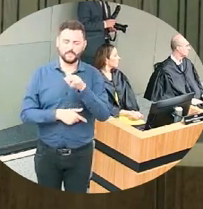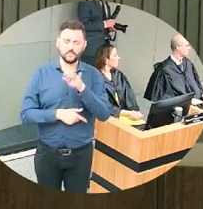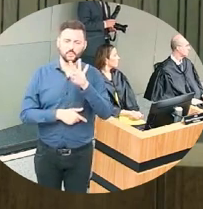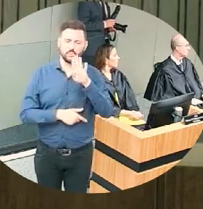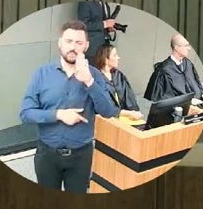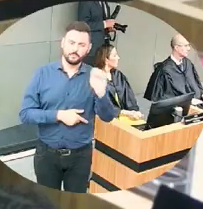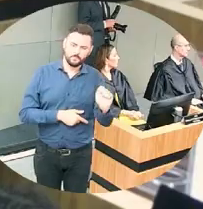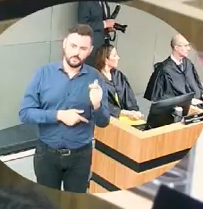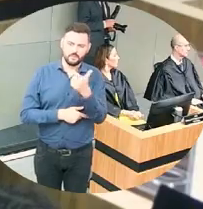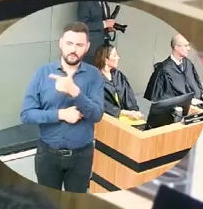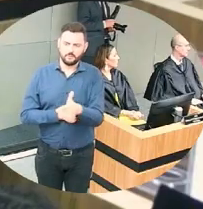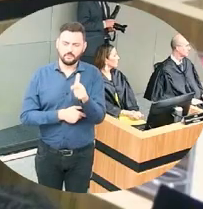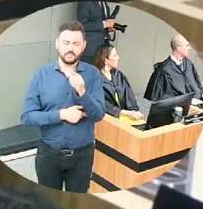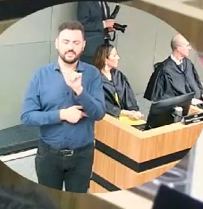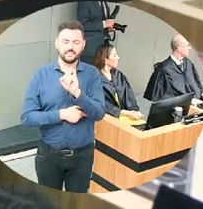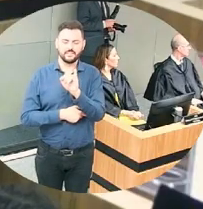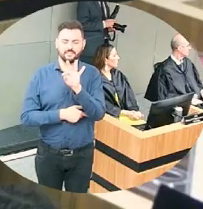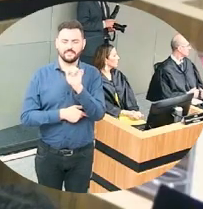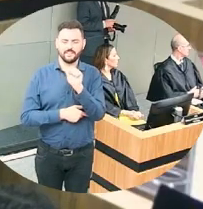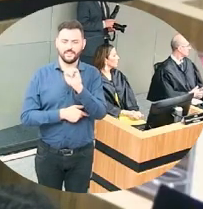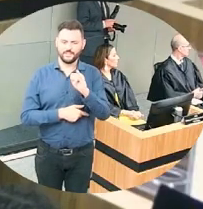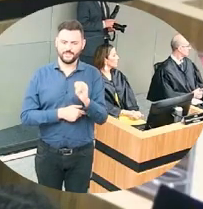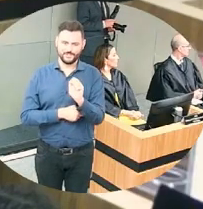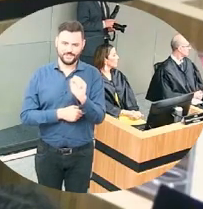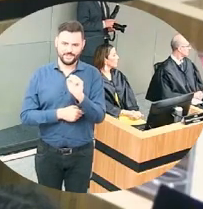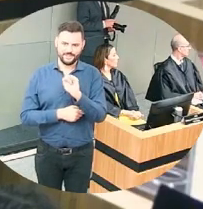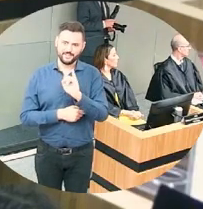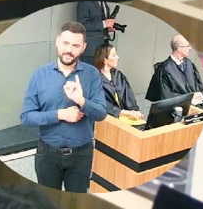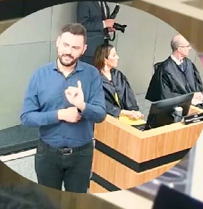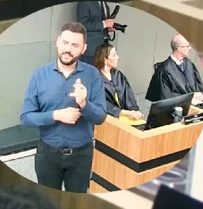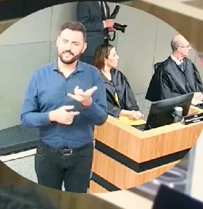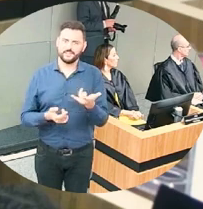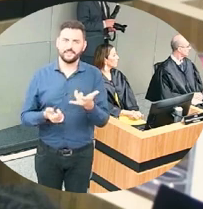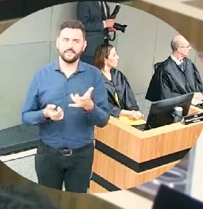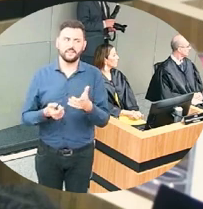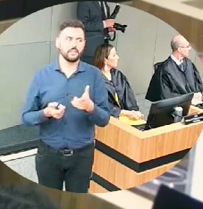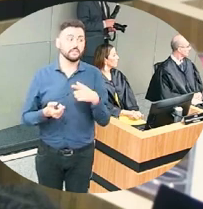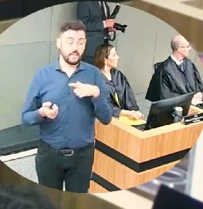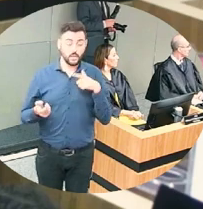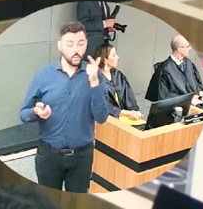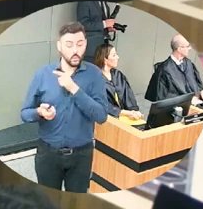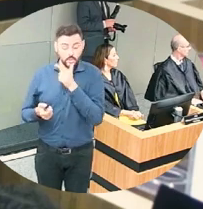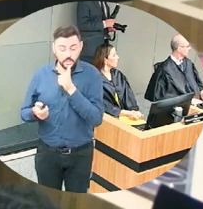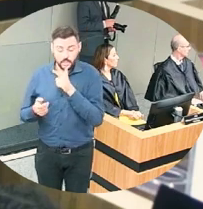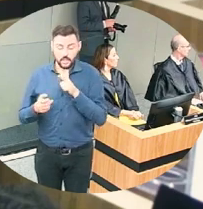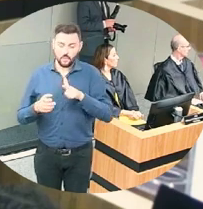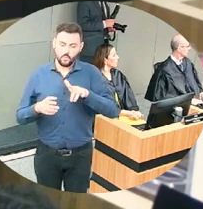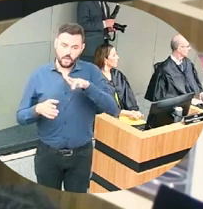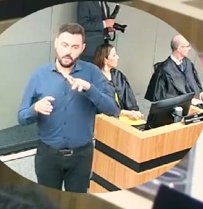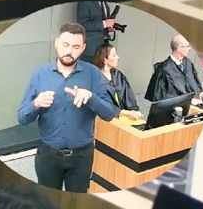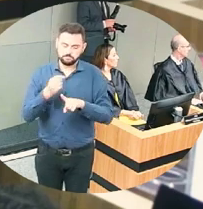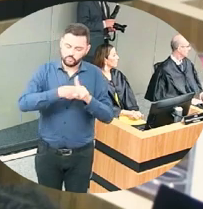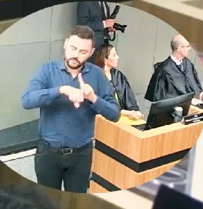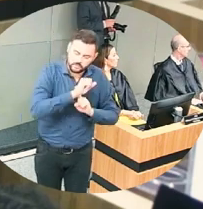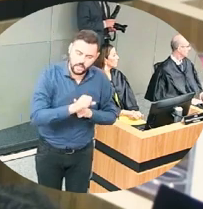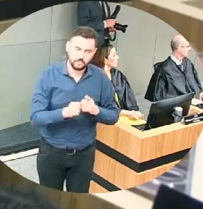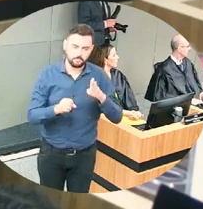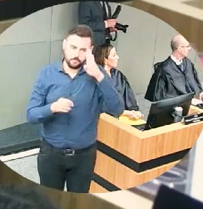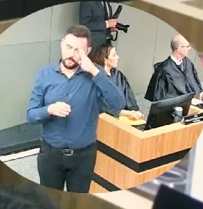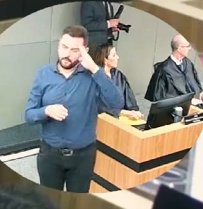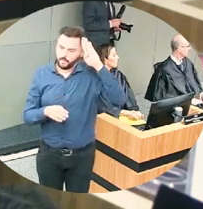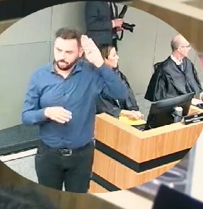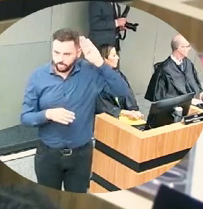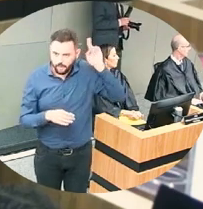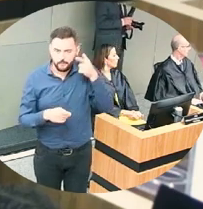né e fazendo com que a comunidade acadêmica disperte sobre determinados temas que são